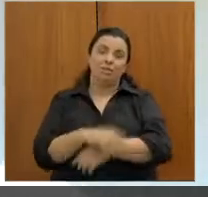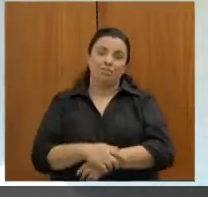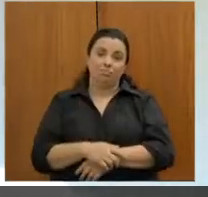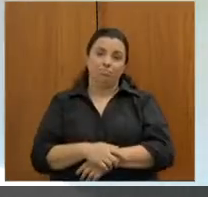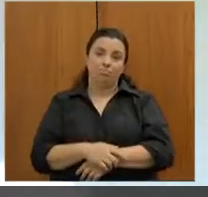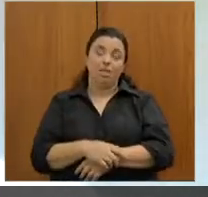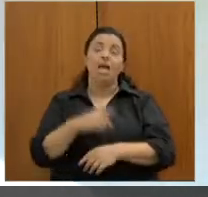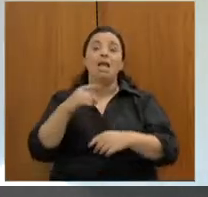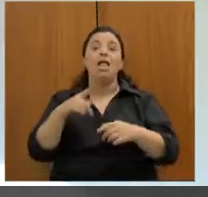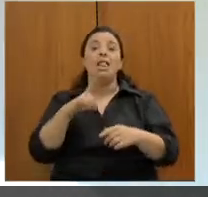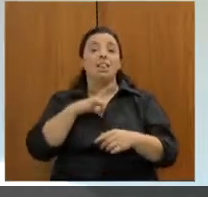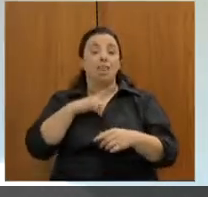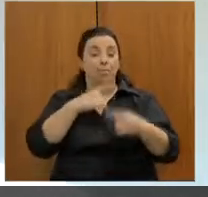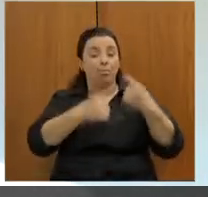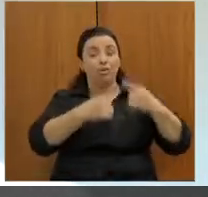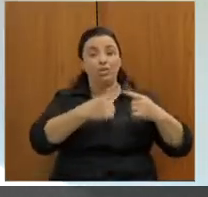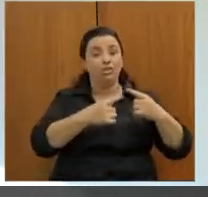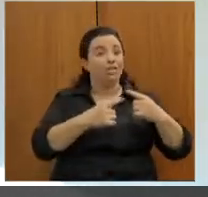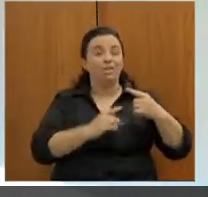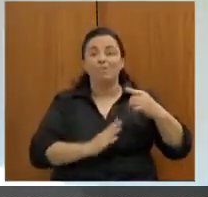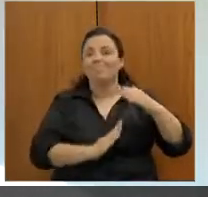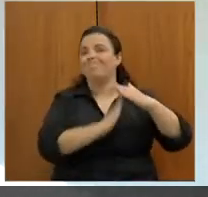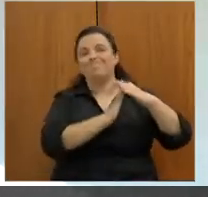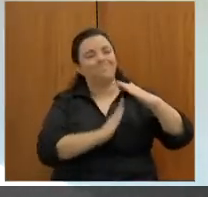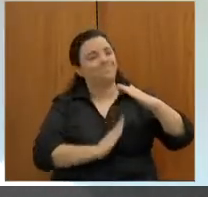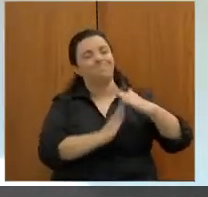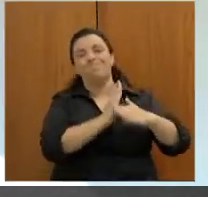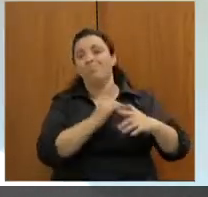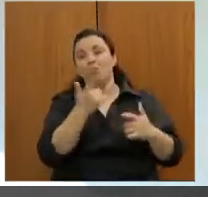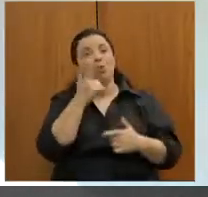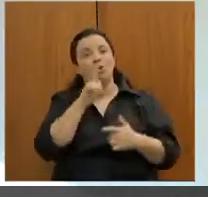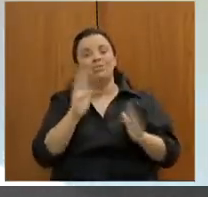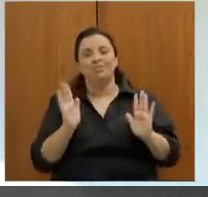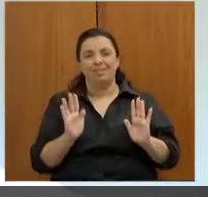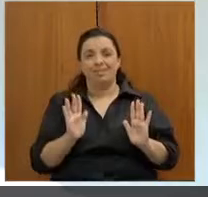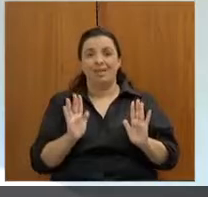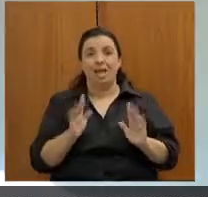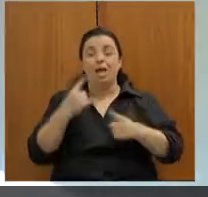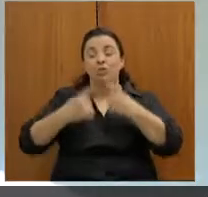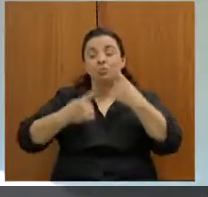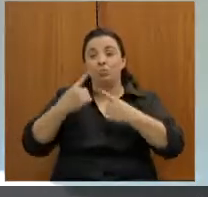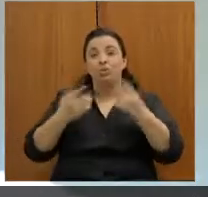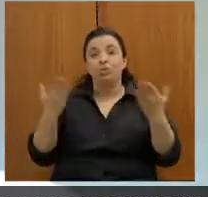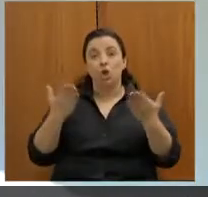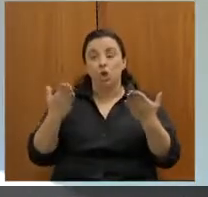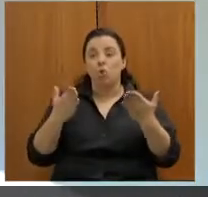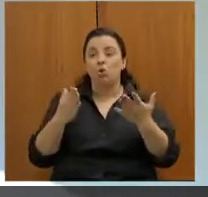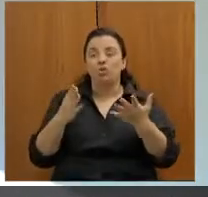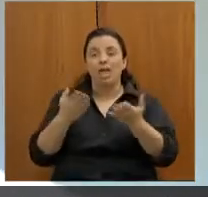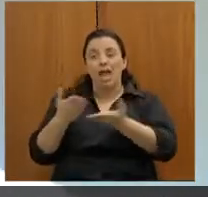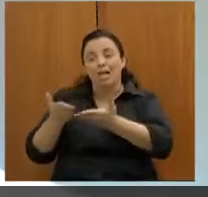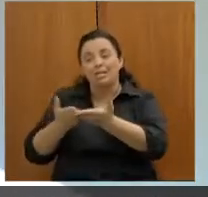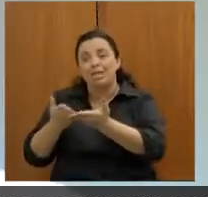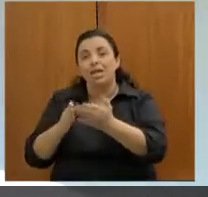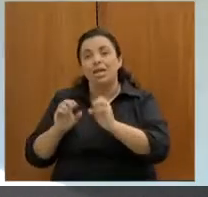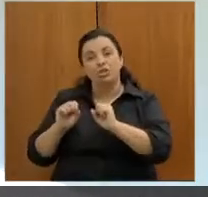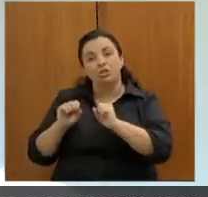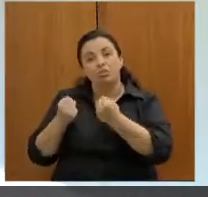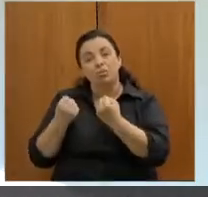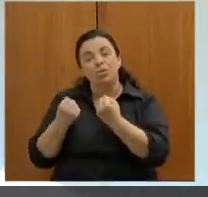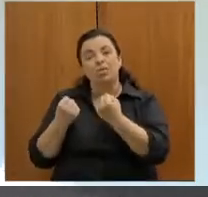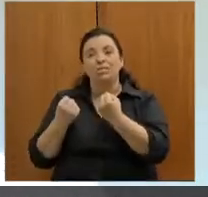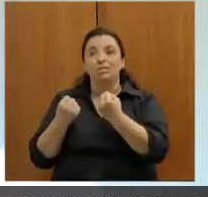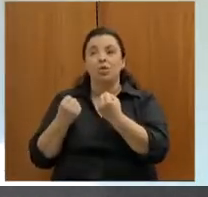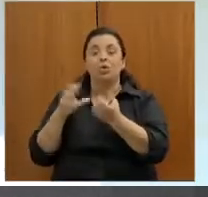avança as políticas hoje as leis de proteção são concentradas nas grandes cidades os seres